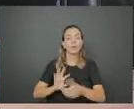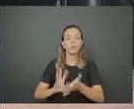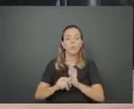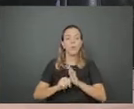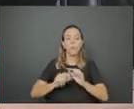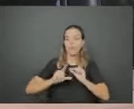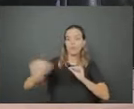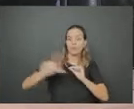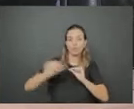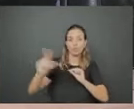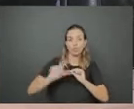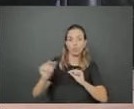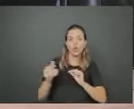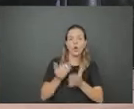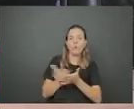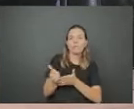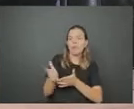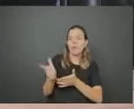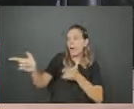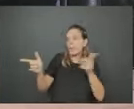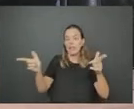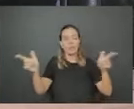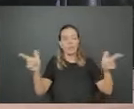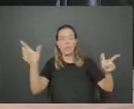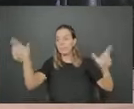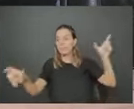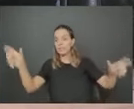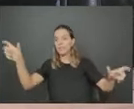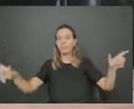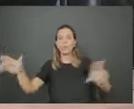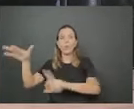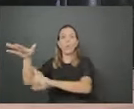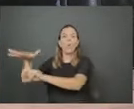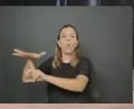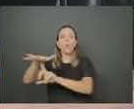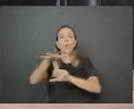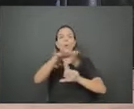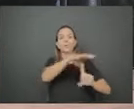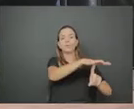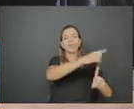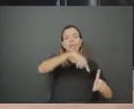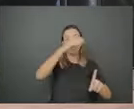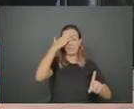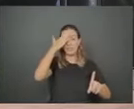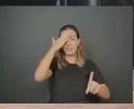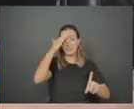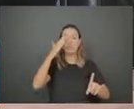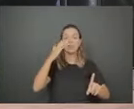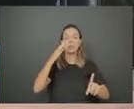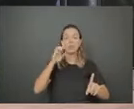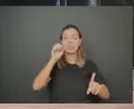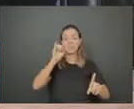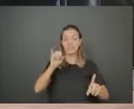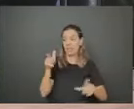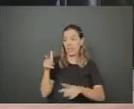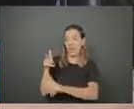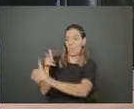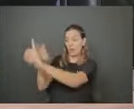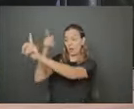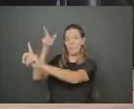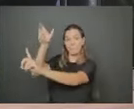porque eles sabiam que, se eles acertassem aquelas pessoas, nós pararíamos as viaturas para dar socorro àquelas pessoas. Então, é diferente.